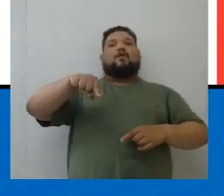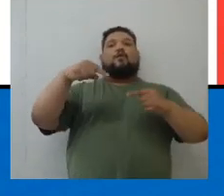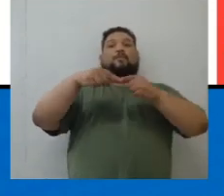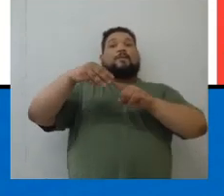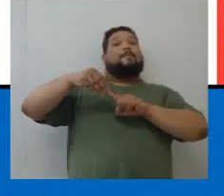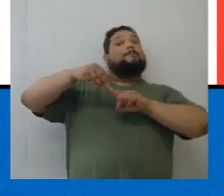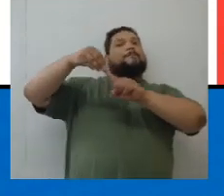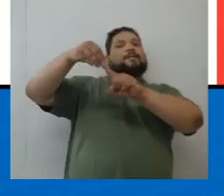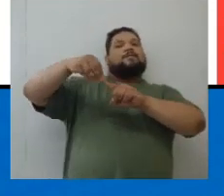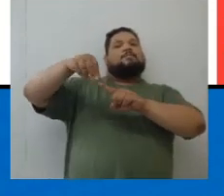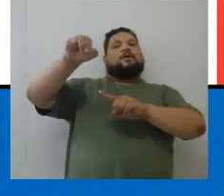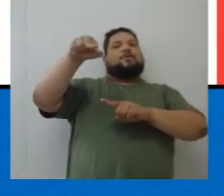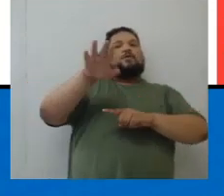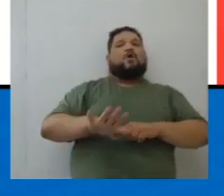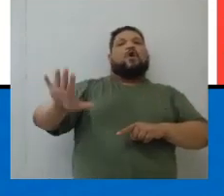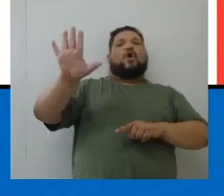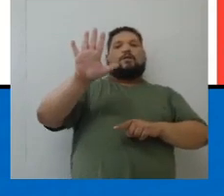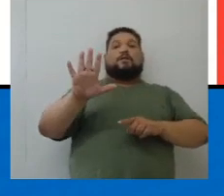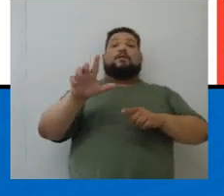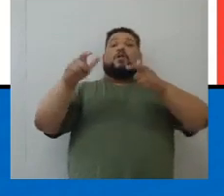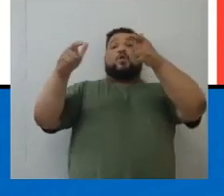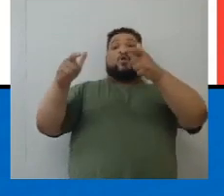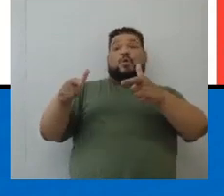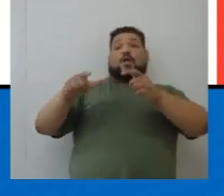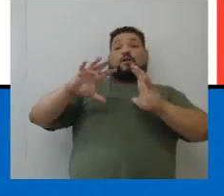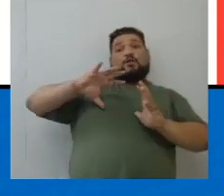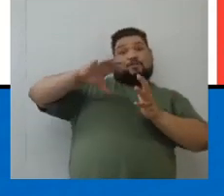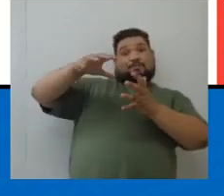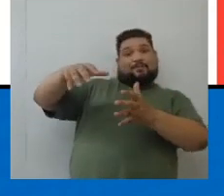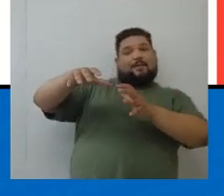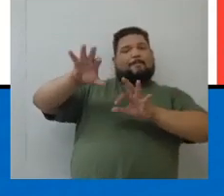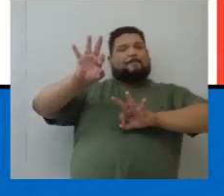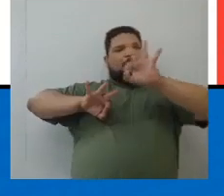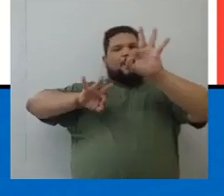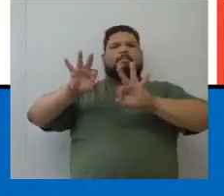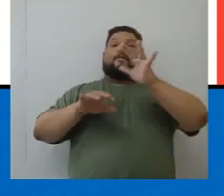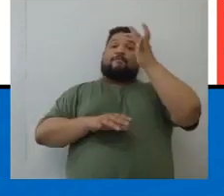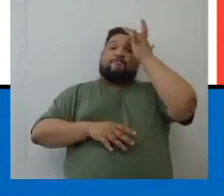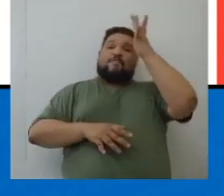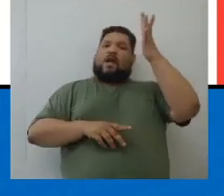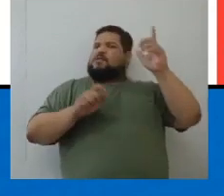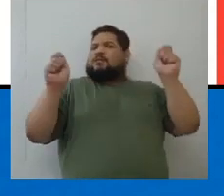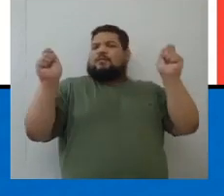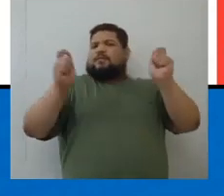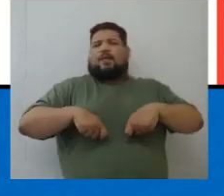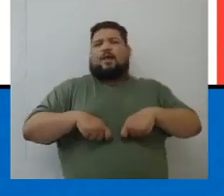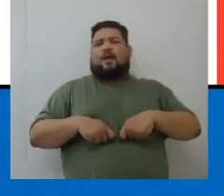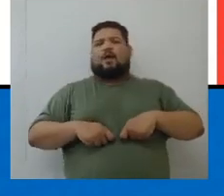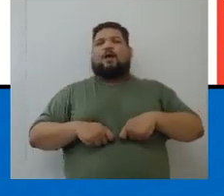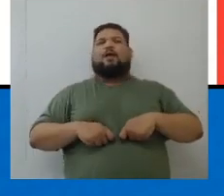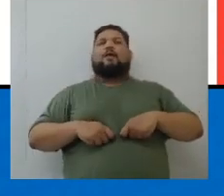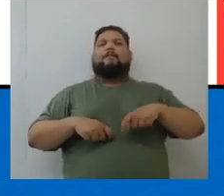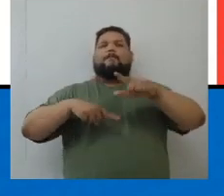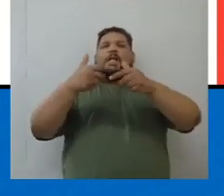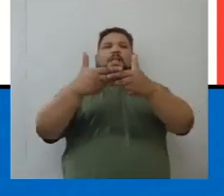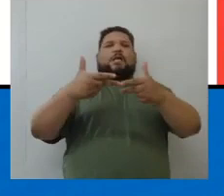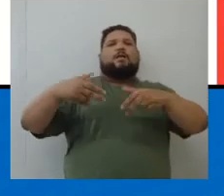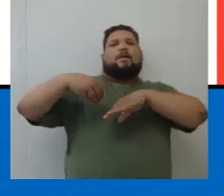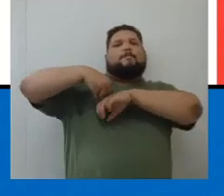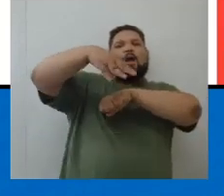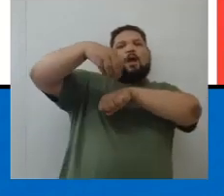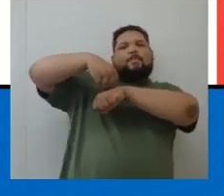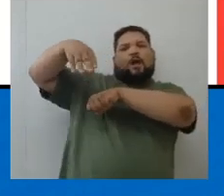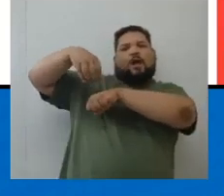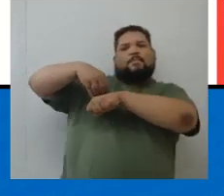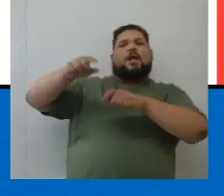A gente está numa disposição geográfica em que para nós é muito fácil, muito possível a distribuição para outras